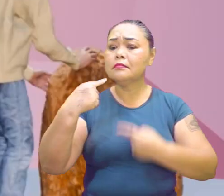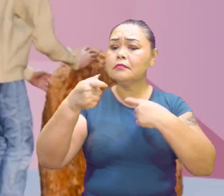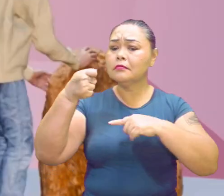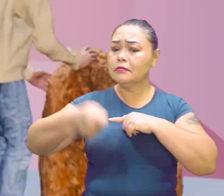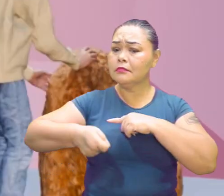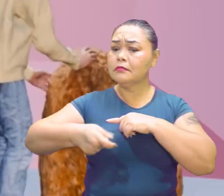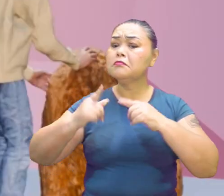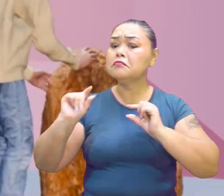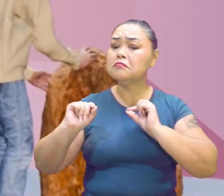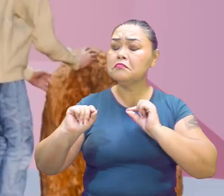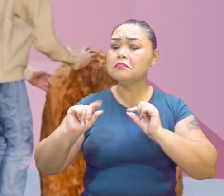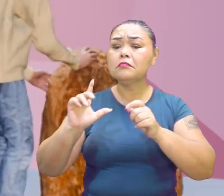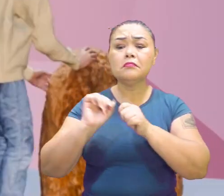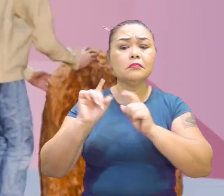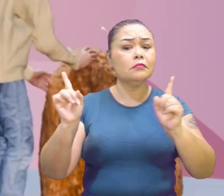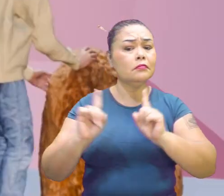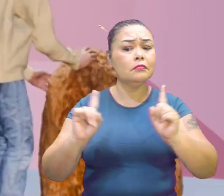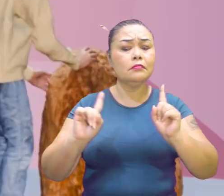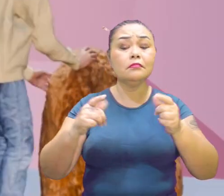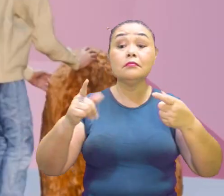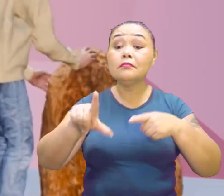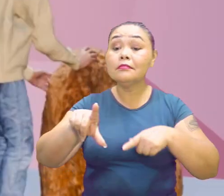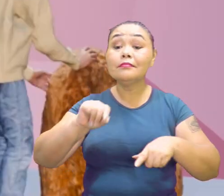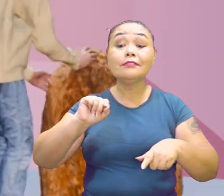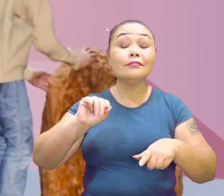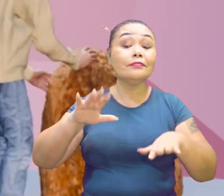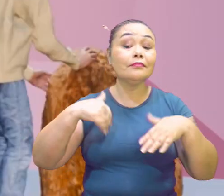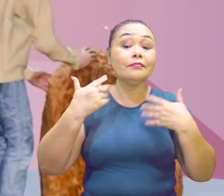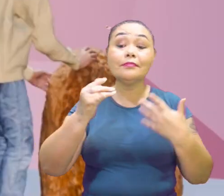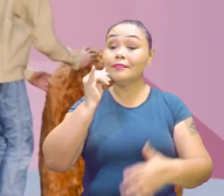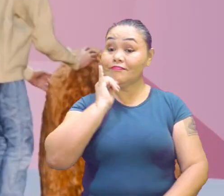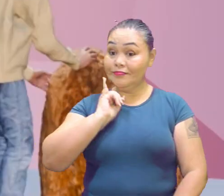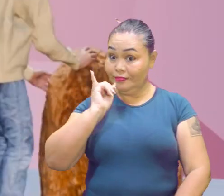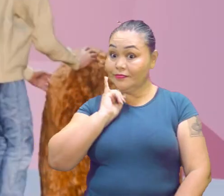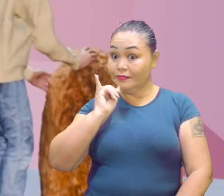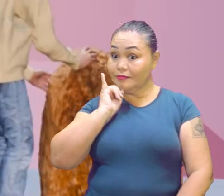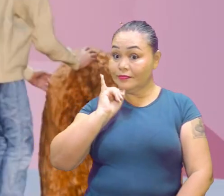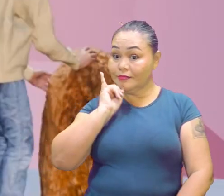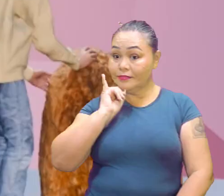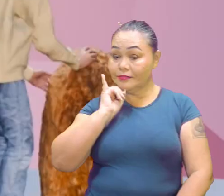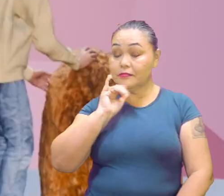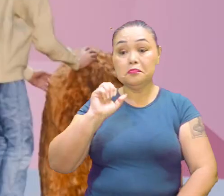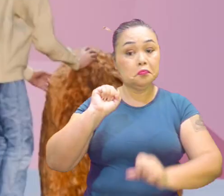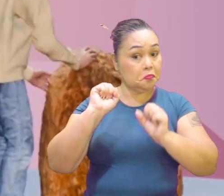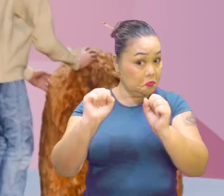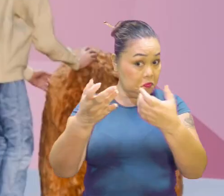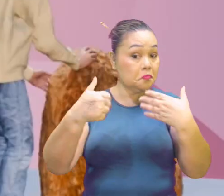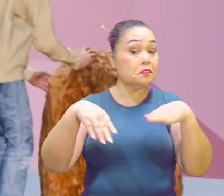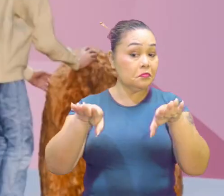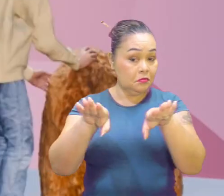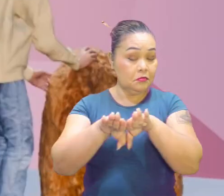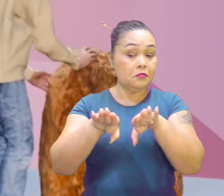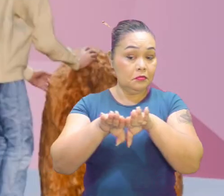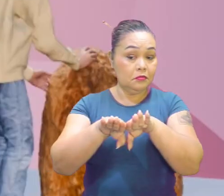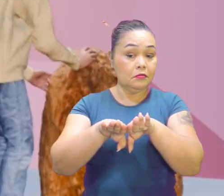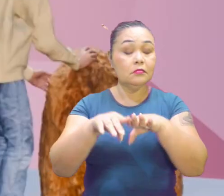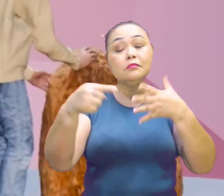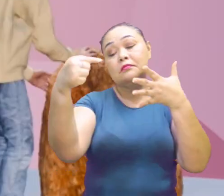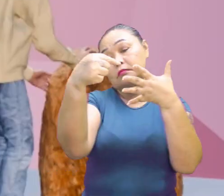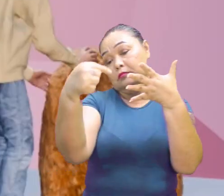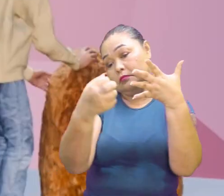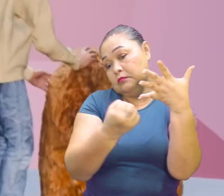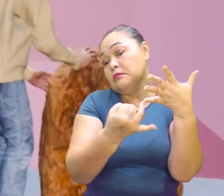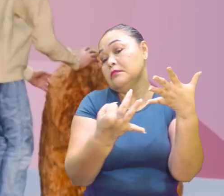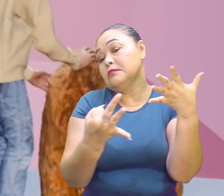argumento de autoridade. Não, professora, eu prefiro trabalhar com a exemplificação. Pode também. Ou a